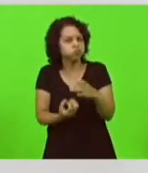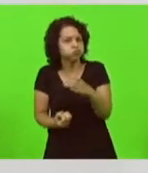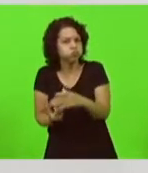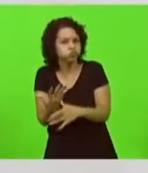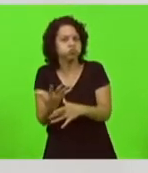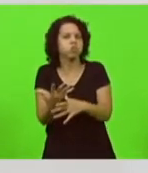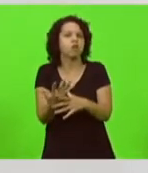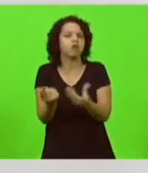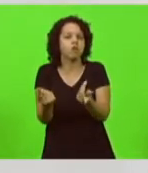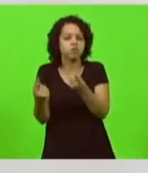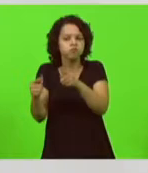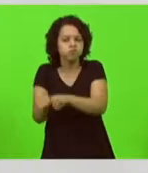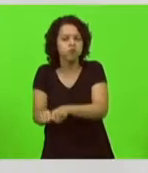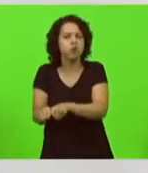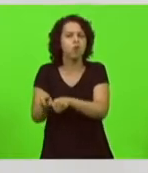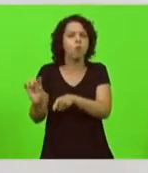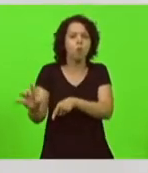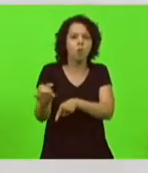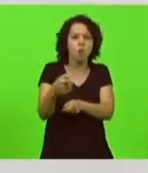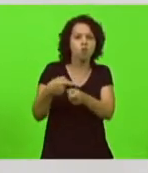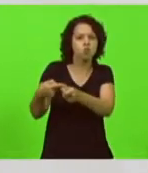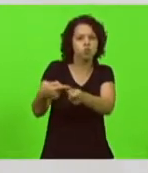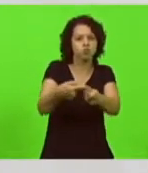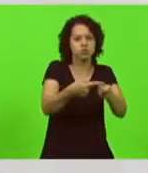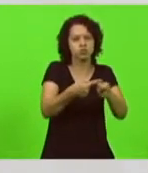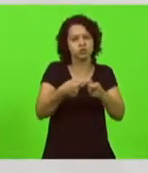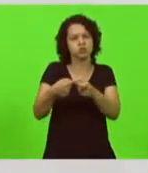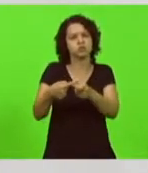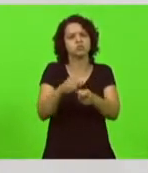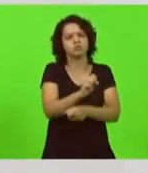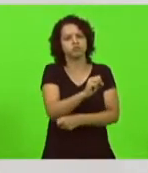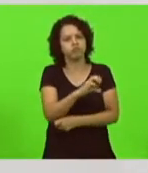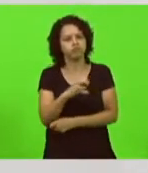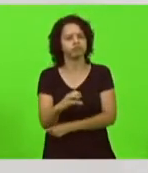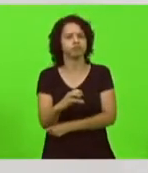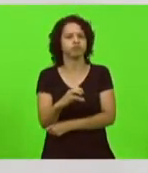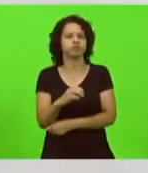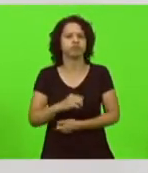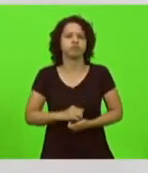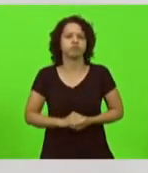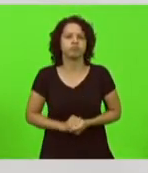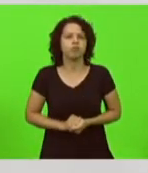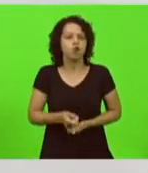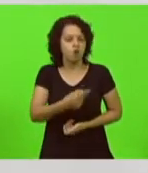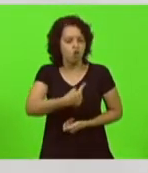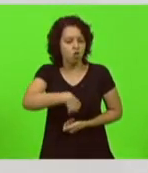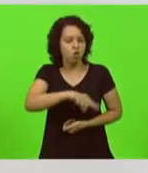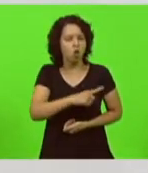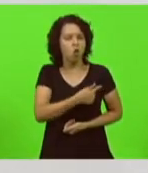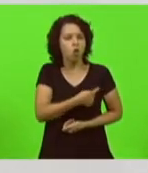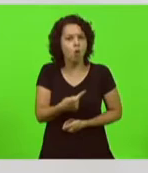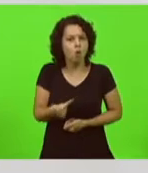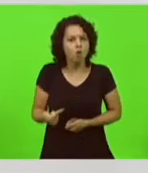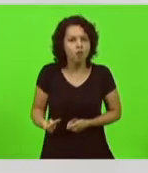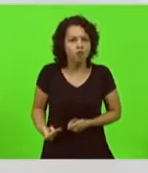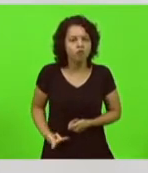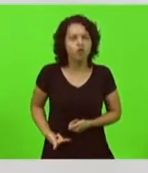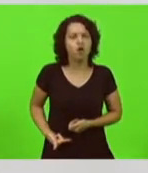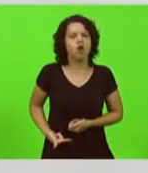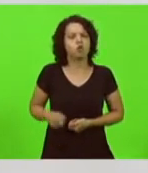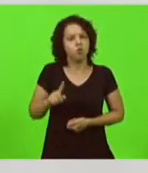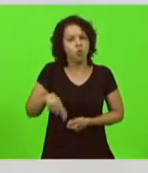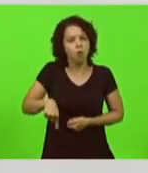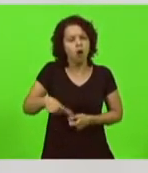os municípios catarinenses. Somos, acima de tudo, um governo municipalista. Trabalhamos para